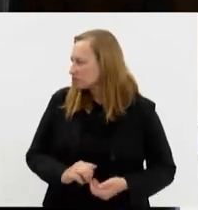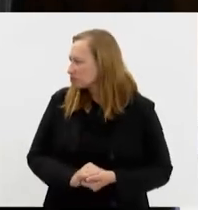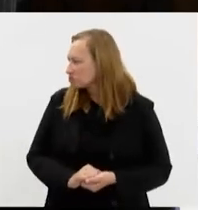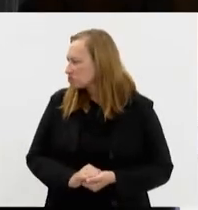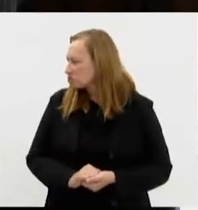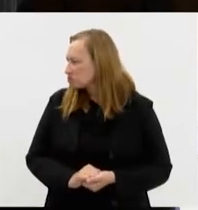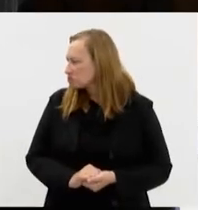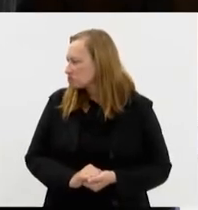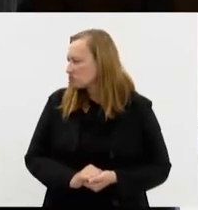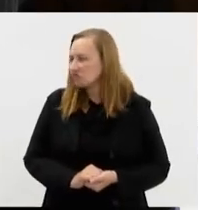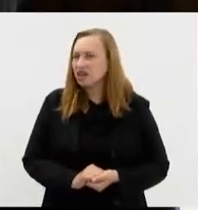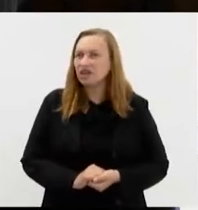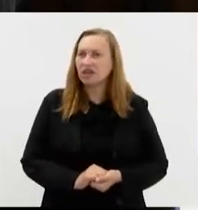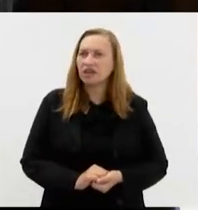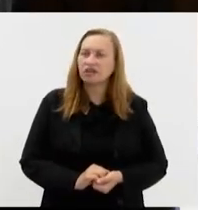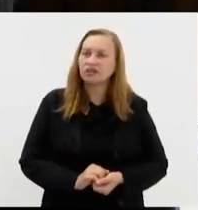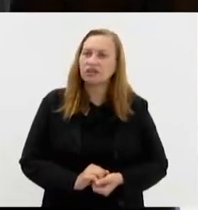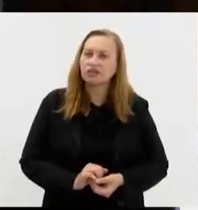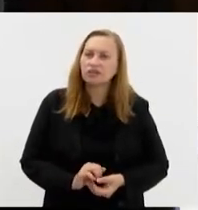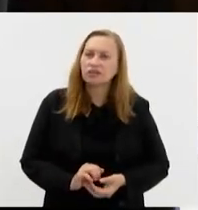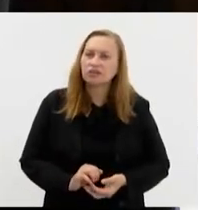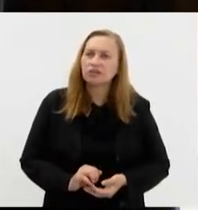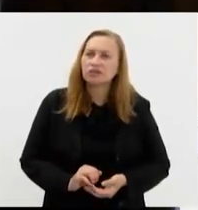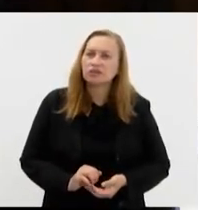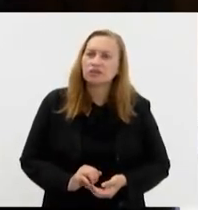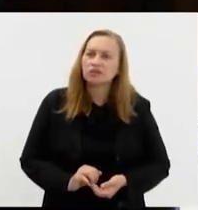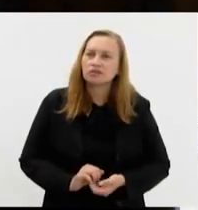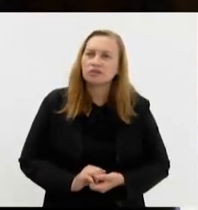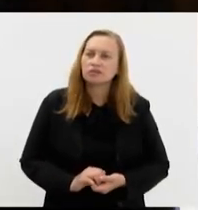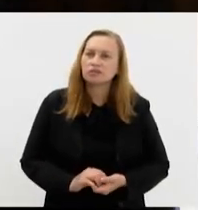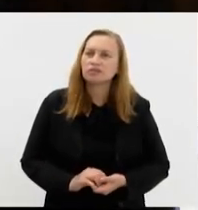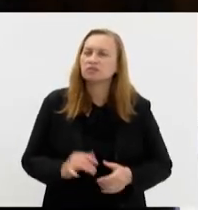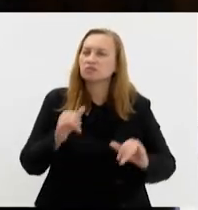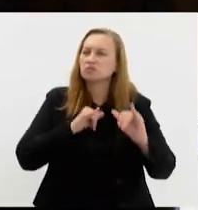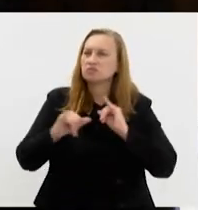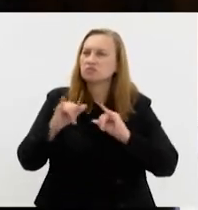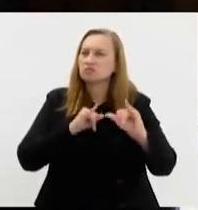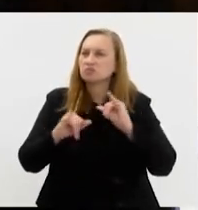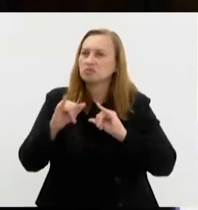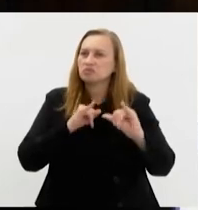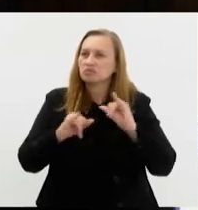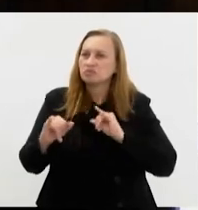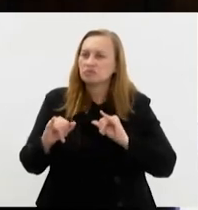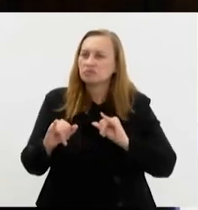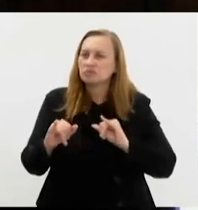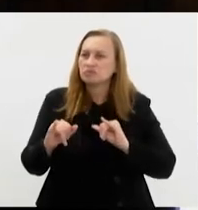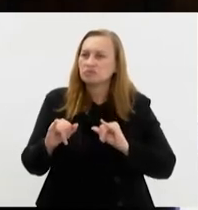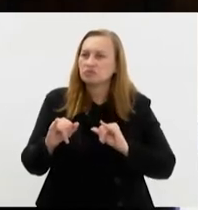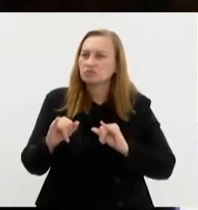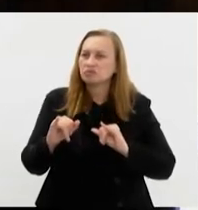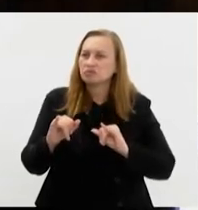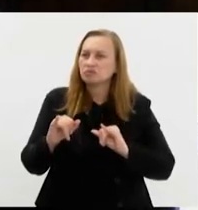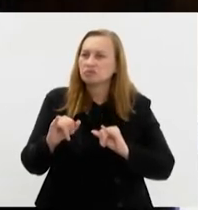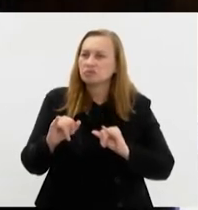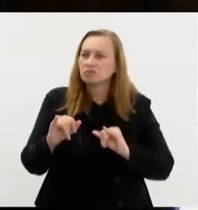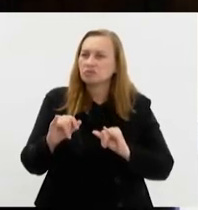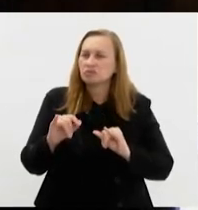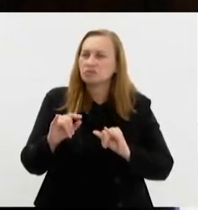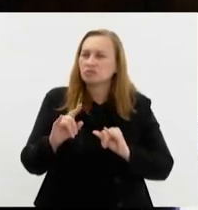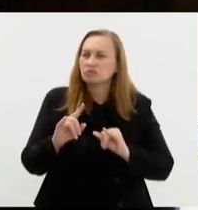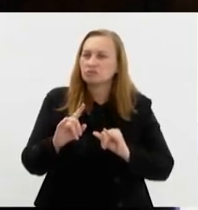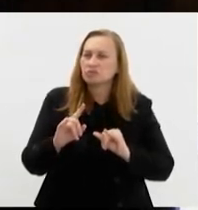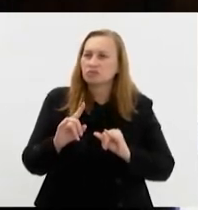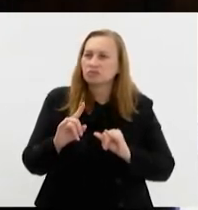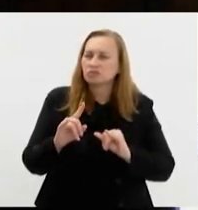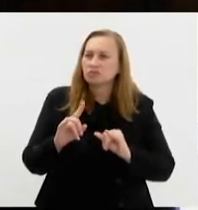do TC sim que não pode era uma informação não daquela pessoa na condição de